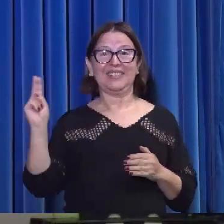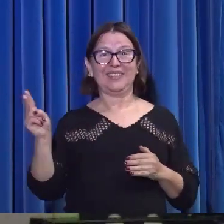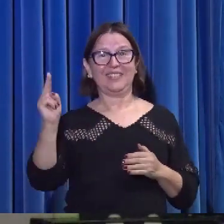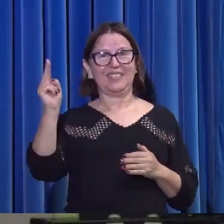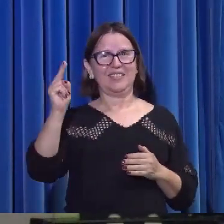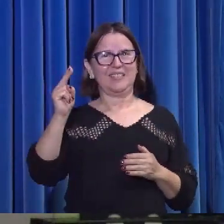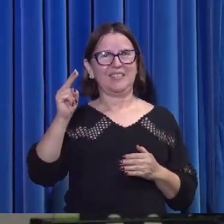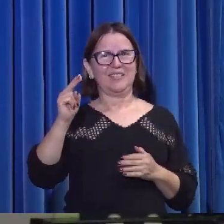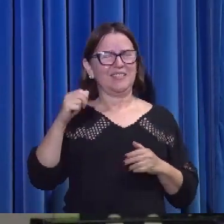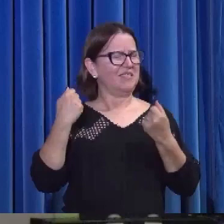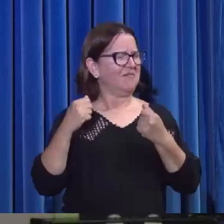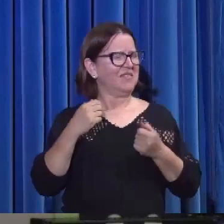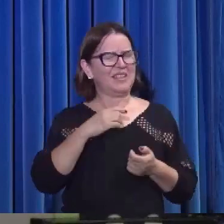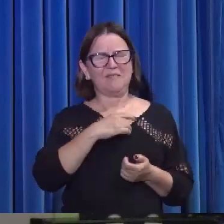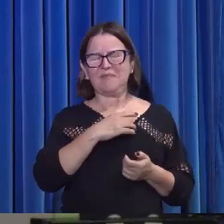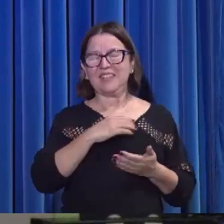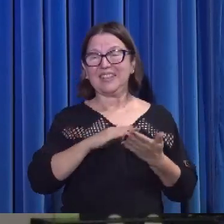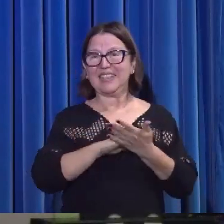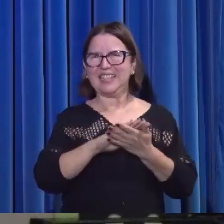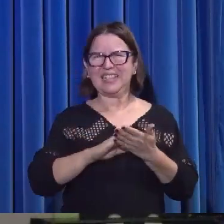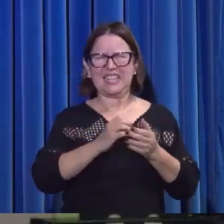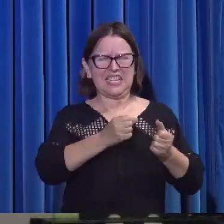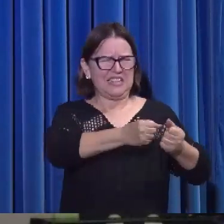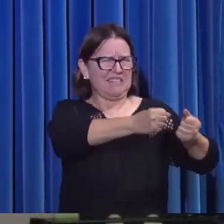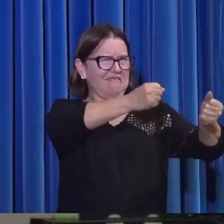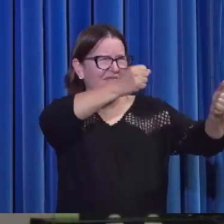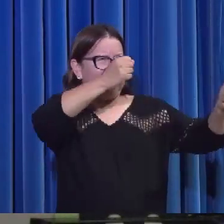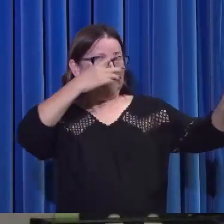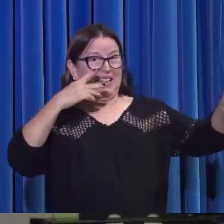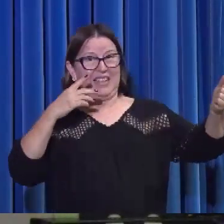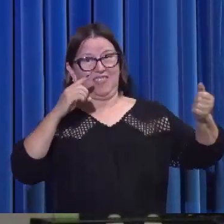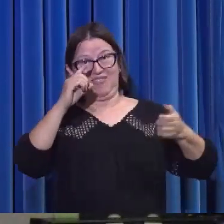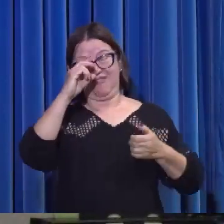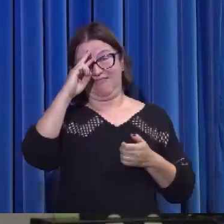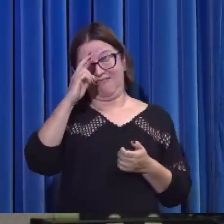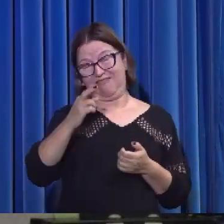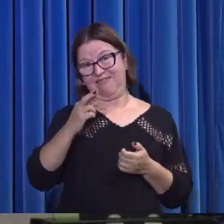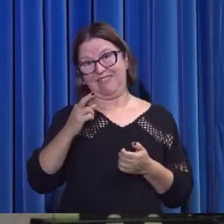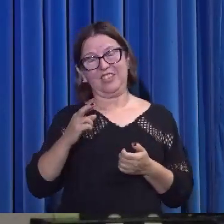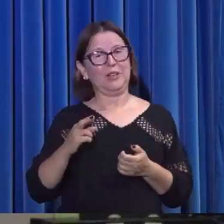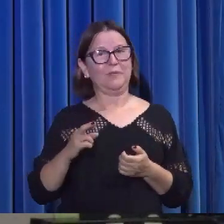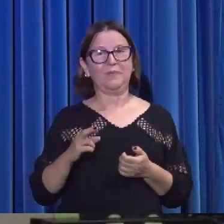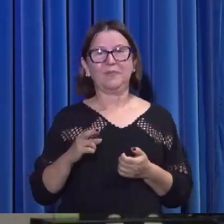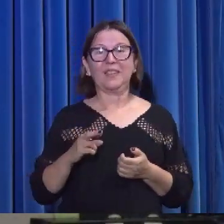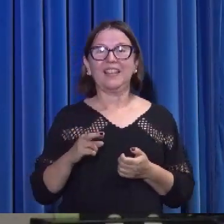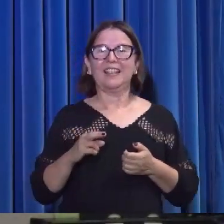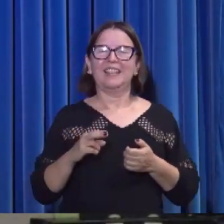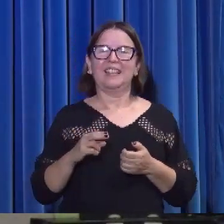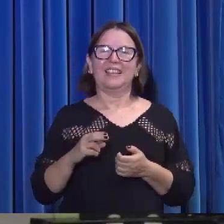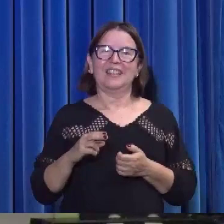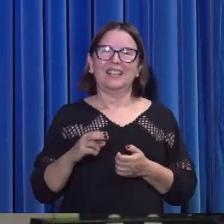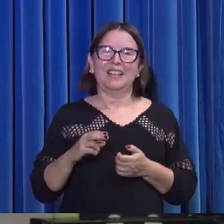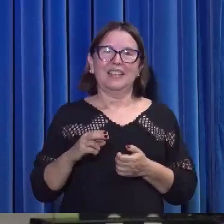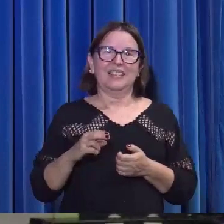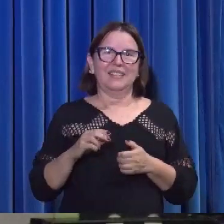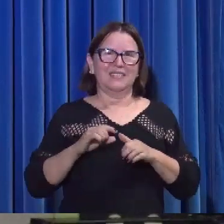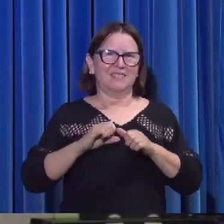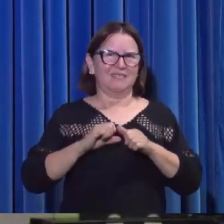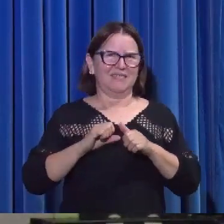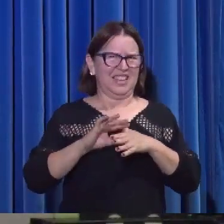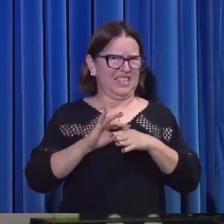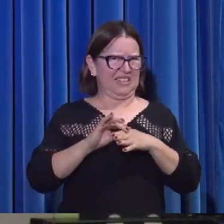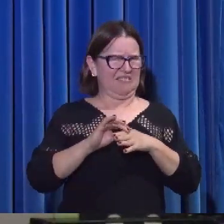dia, nem da peste que anda na escuridão. Somos imortais até que o nosso trabalho esteja feito.